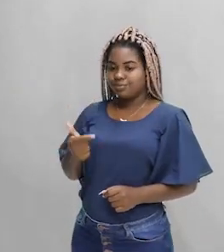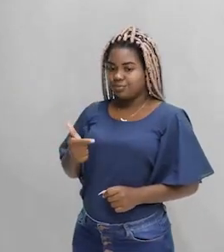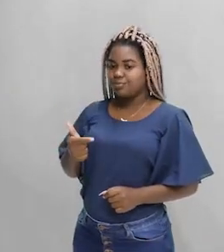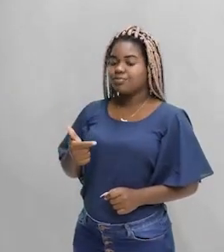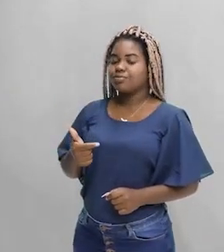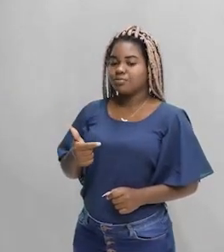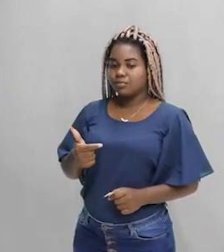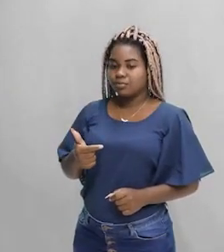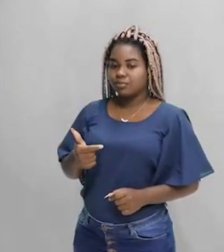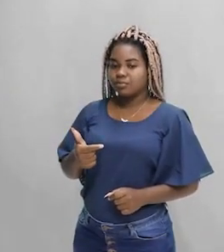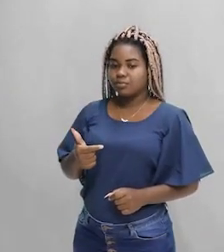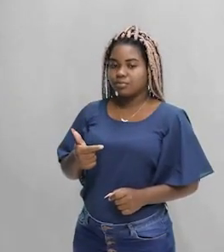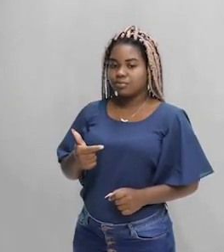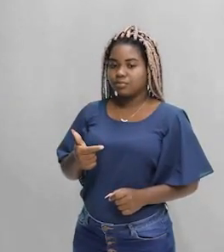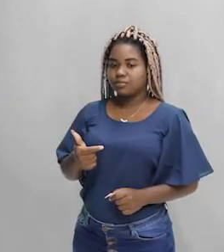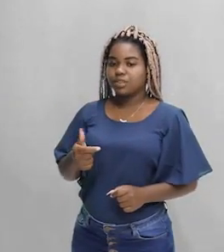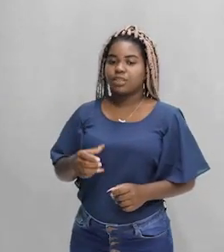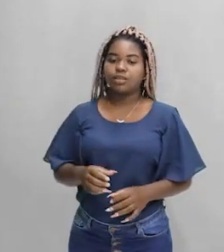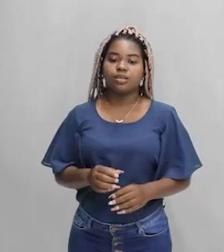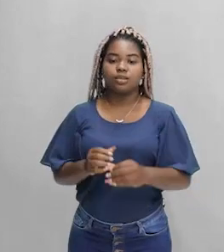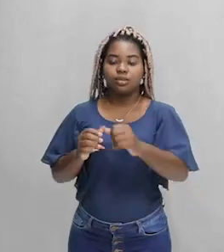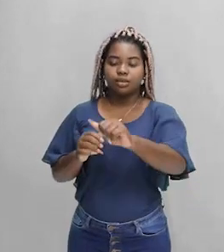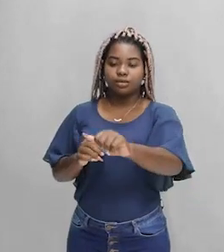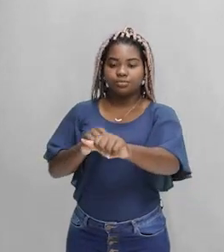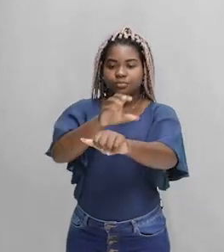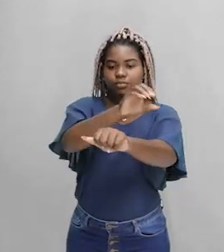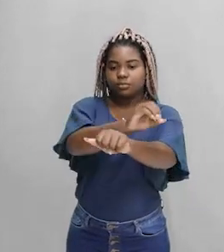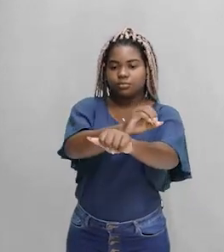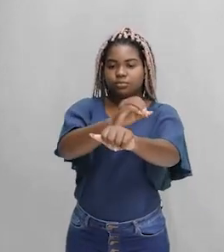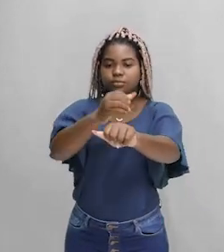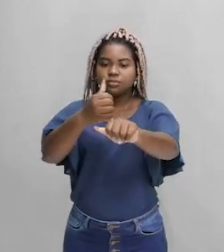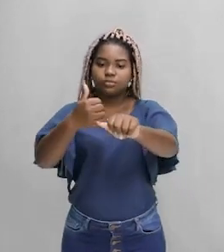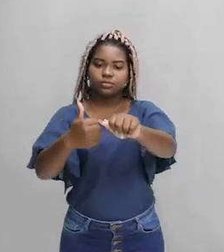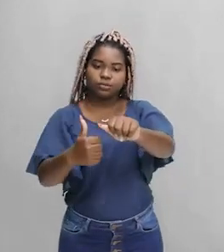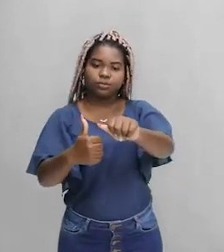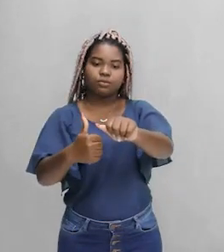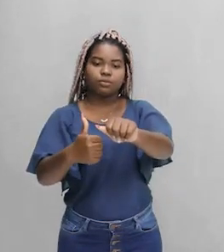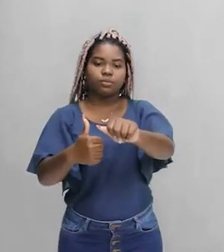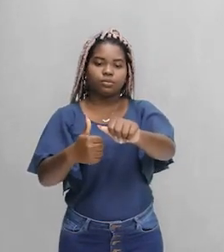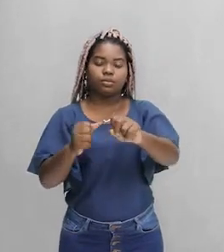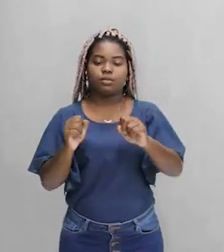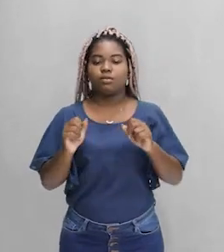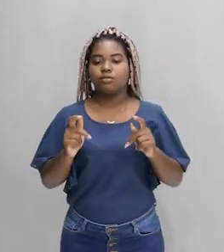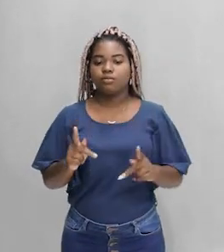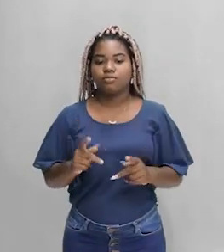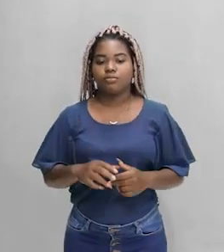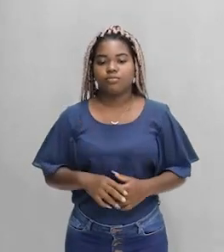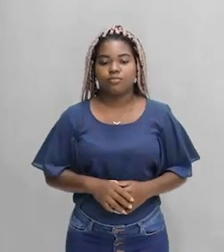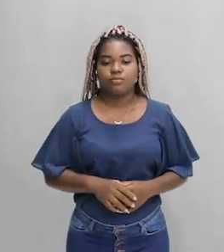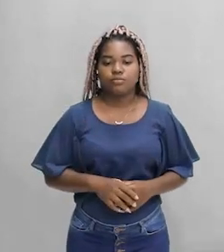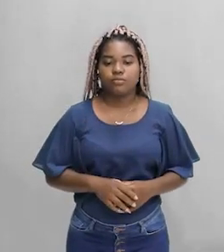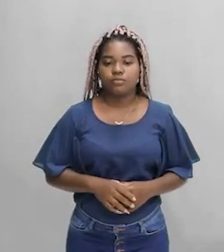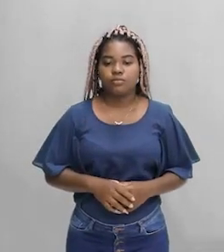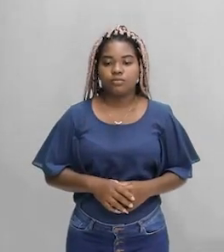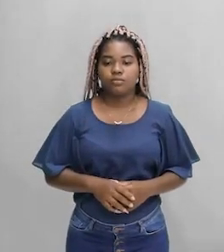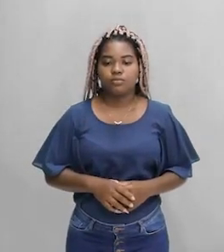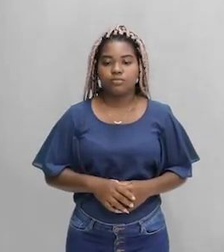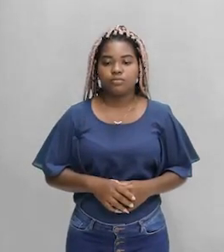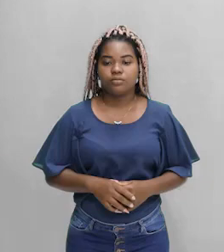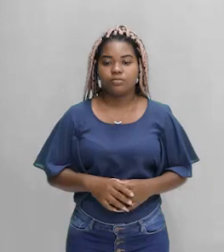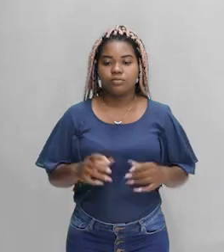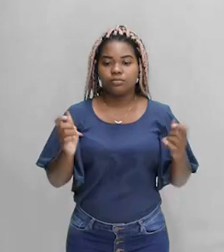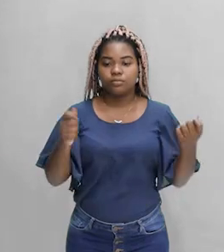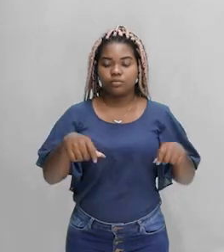número compreendido entre 0 e 1. E isso é característica de função decrescente, tá bom? E o que mais a gente